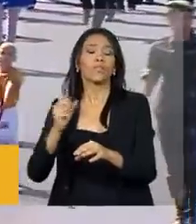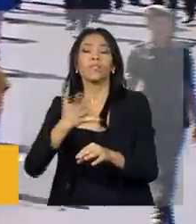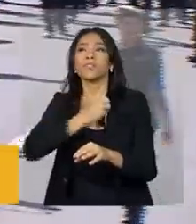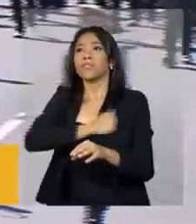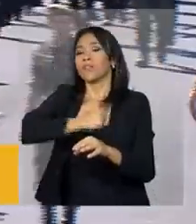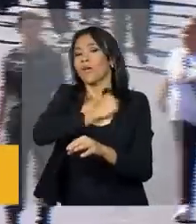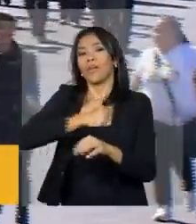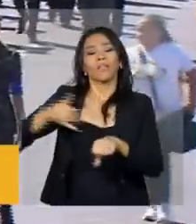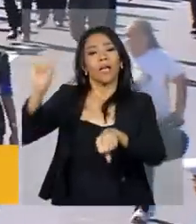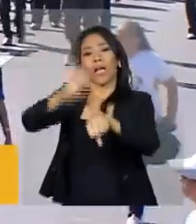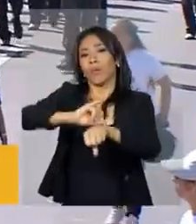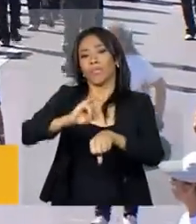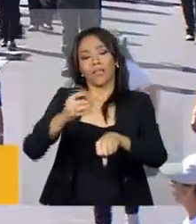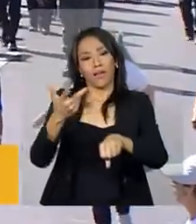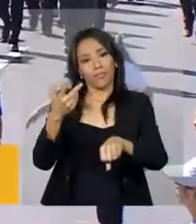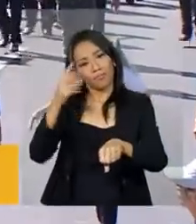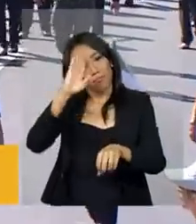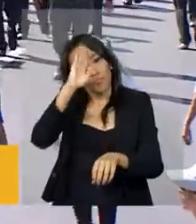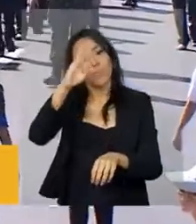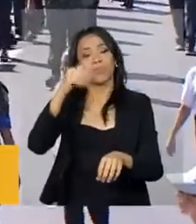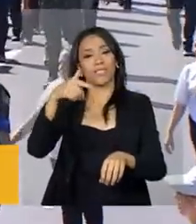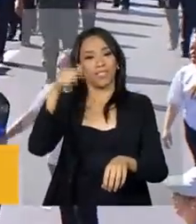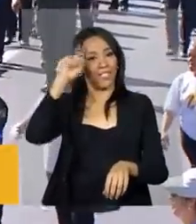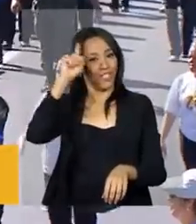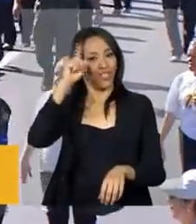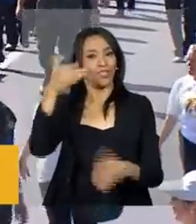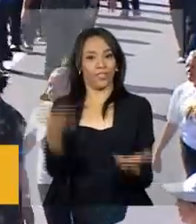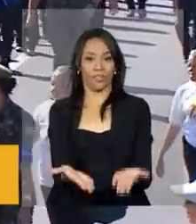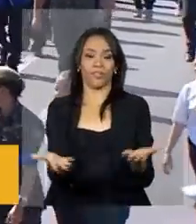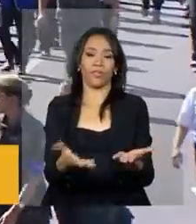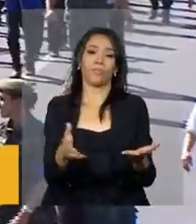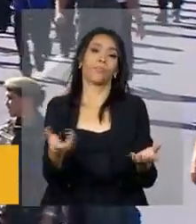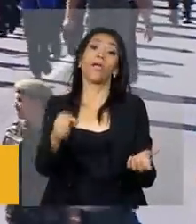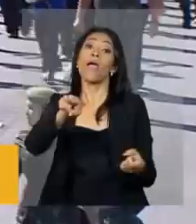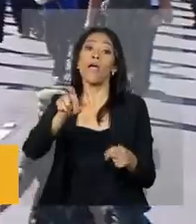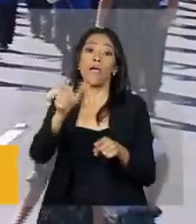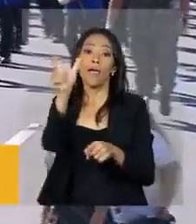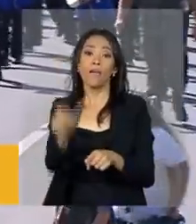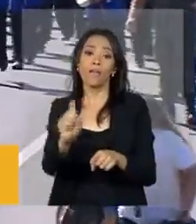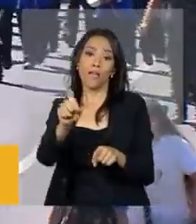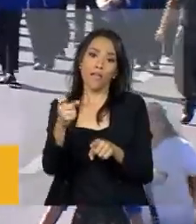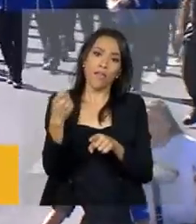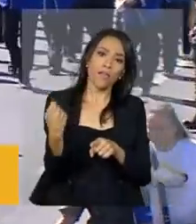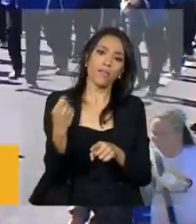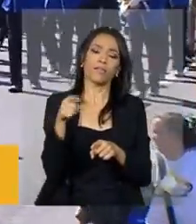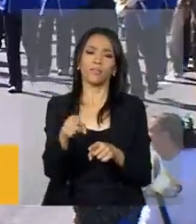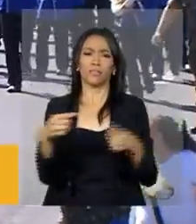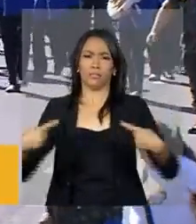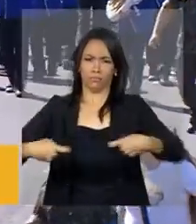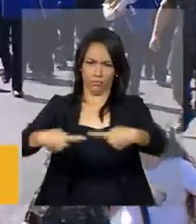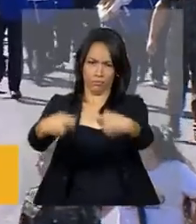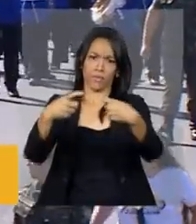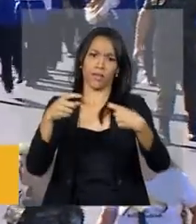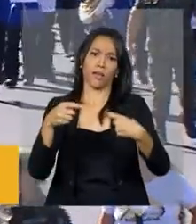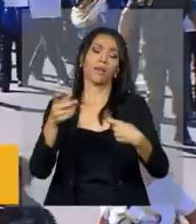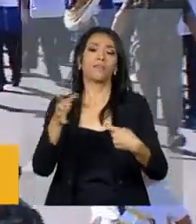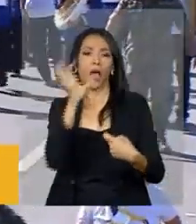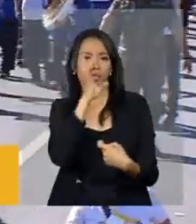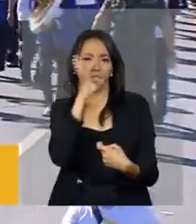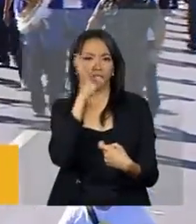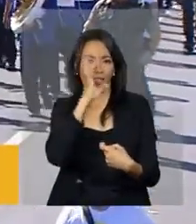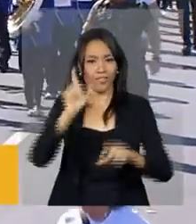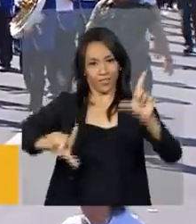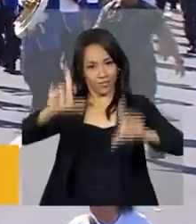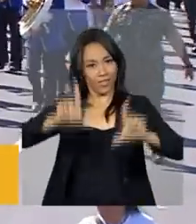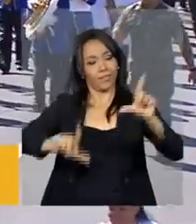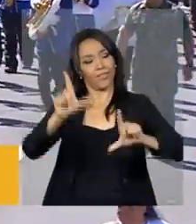federal, principalmente nessa data. A Bernadette Leonor, filha de um ex-combatente da Força Expedicionária Brasileira, está acompanhando a nossa